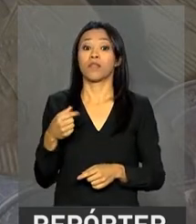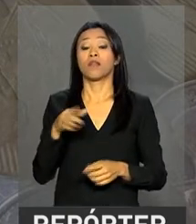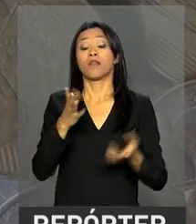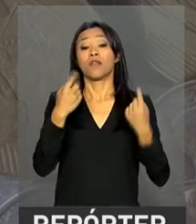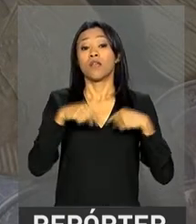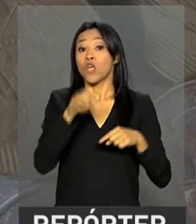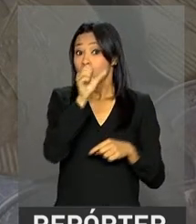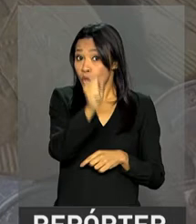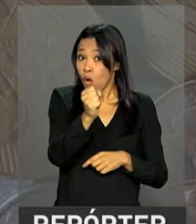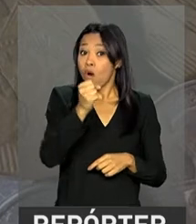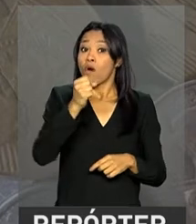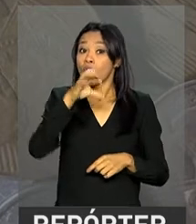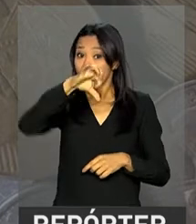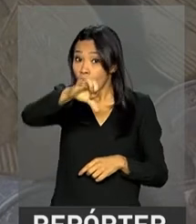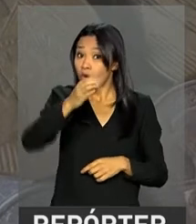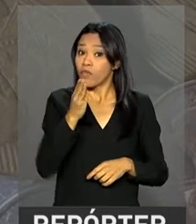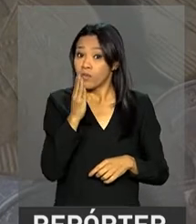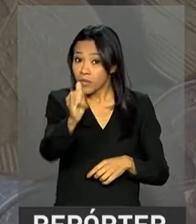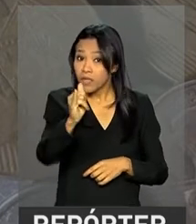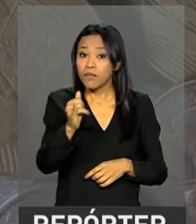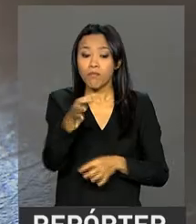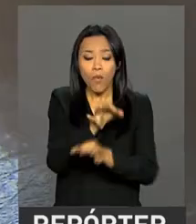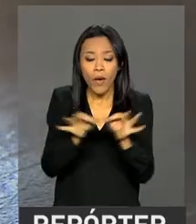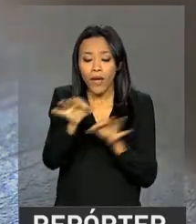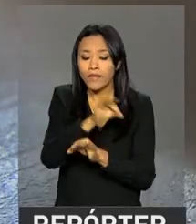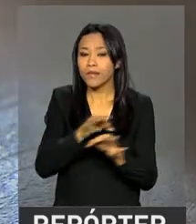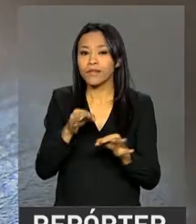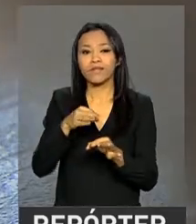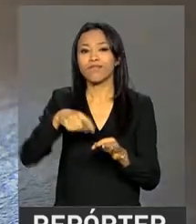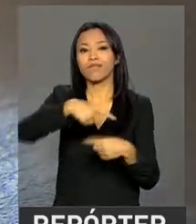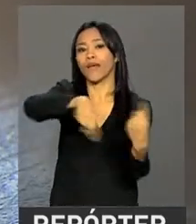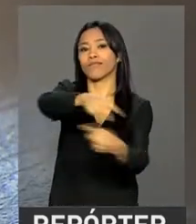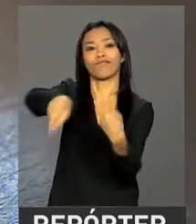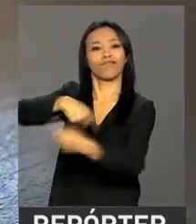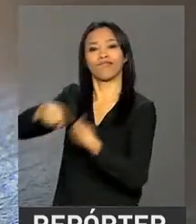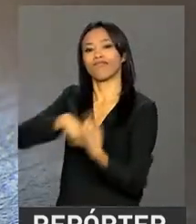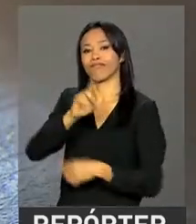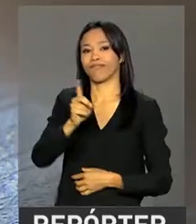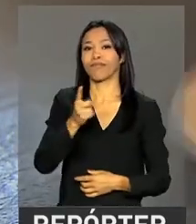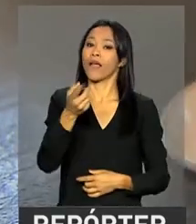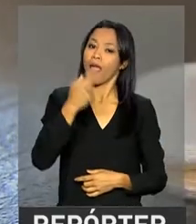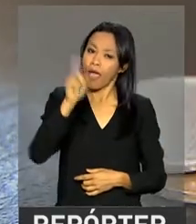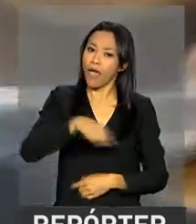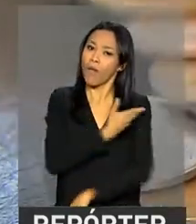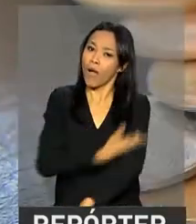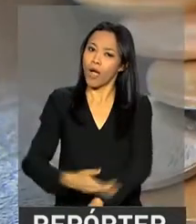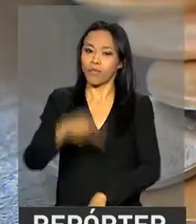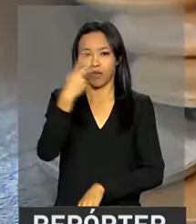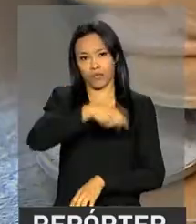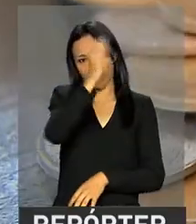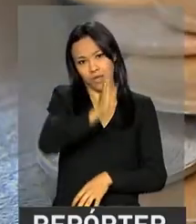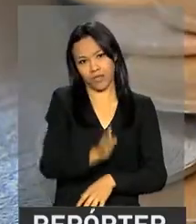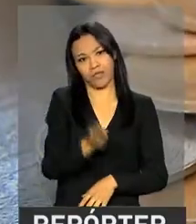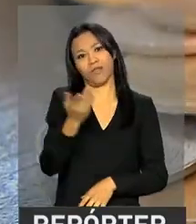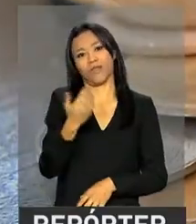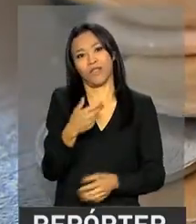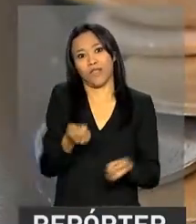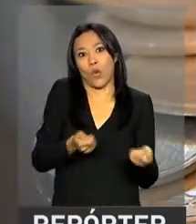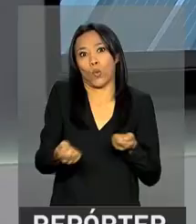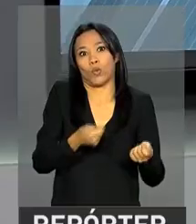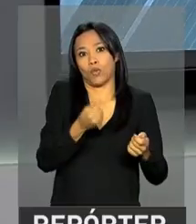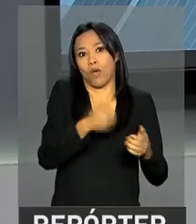9 bilhões dessas moedas estão fora de circulação. Um hábito do brasileiro que gosta de economizar, mas que custa caro ao